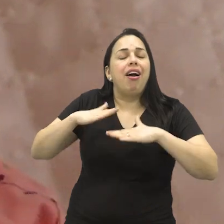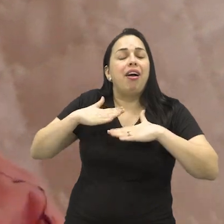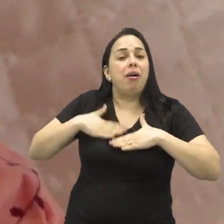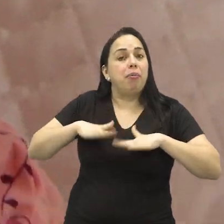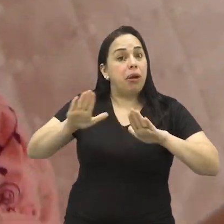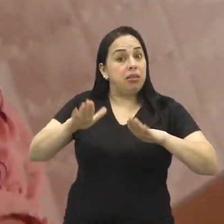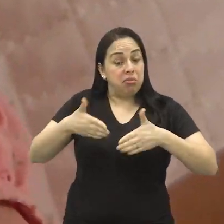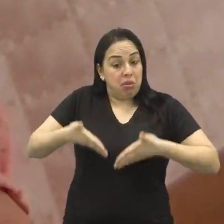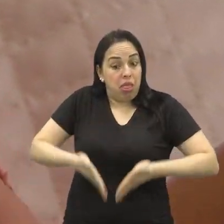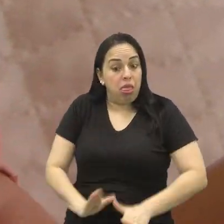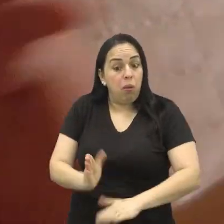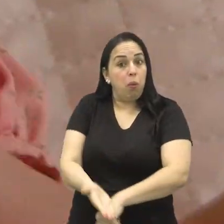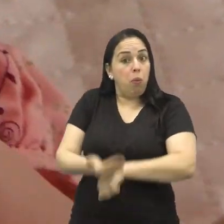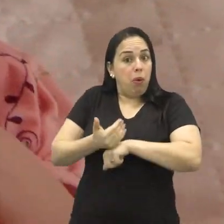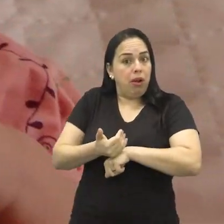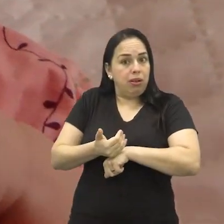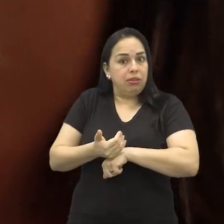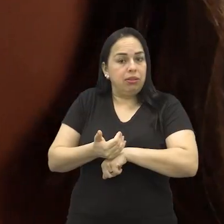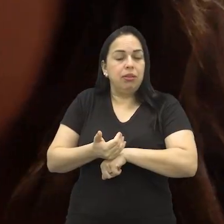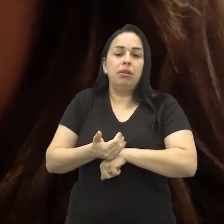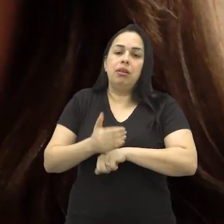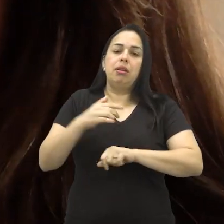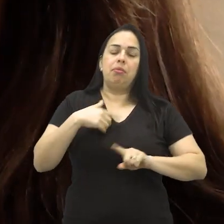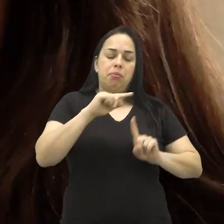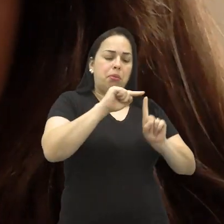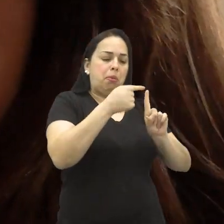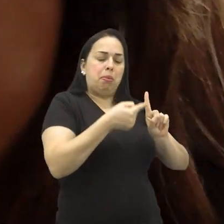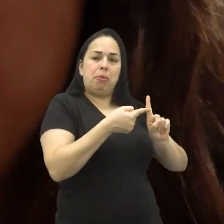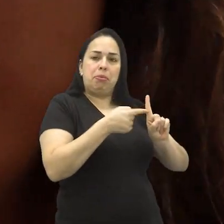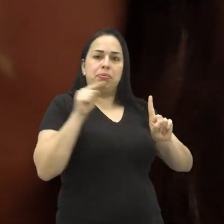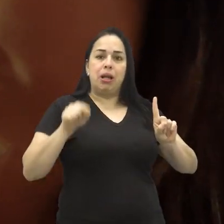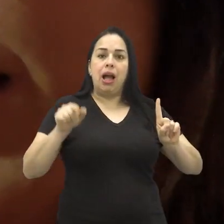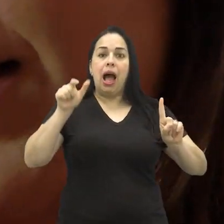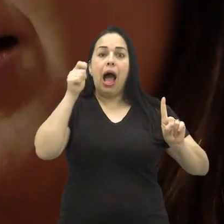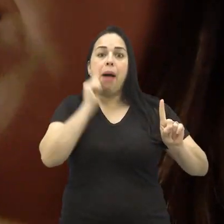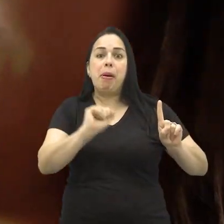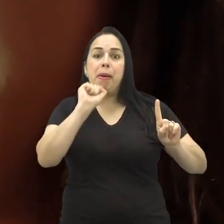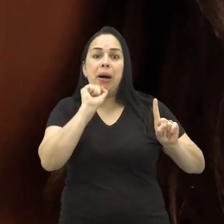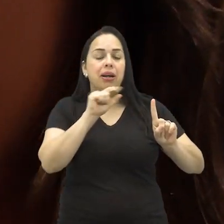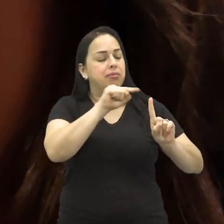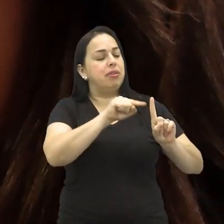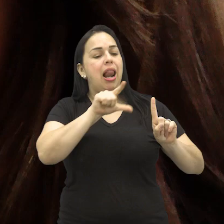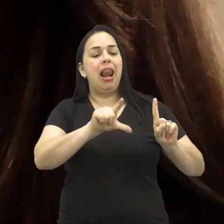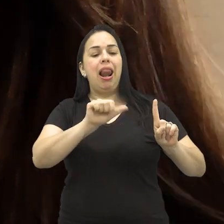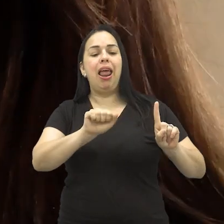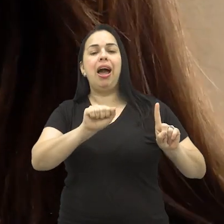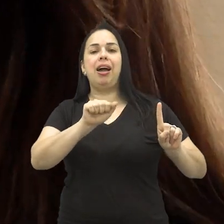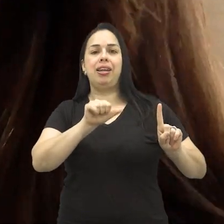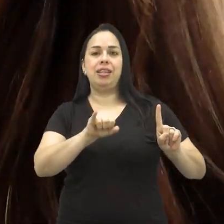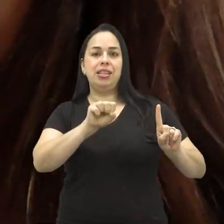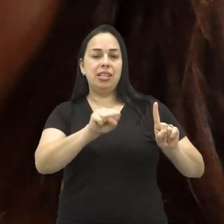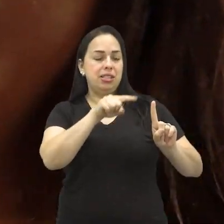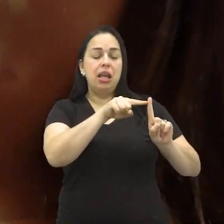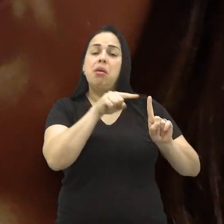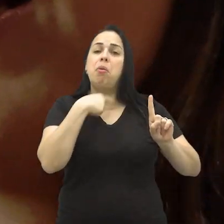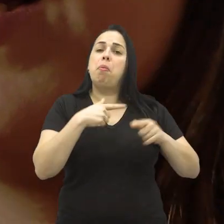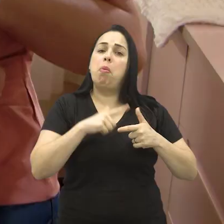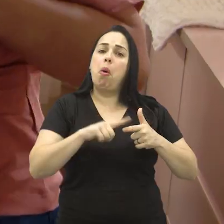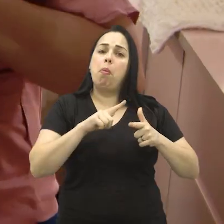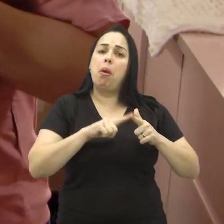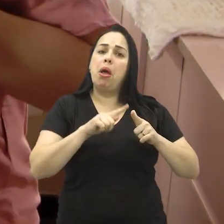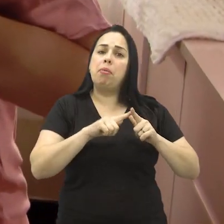tranquilidade, nem imagina que nasceu prematura. O parto antecipado aconteceu depois que a Laís enfrentou alguns problemas na